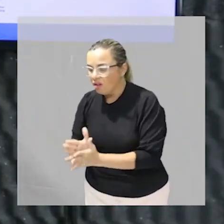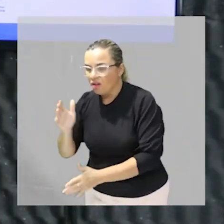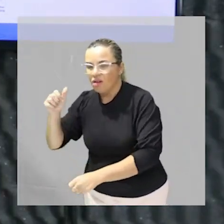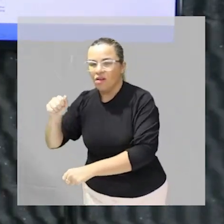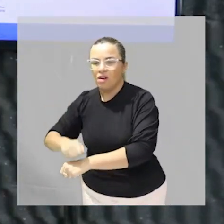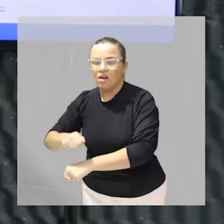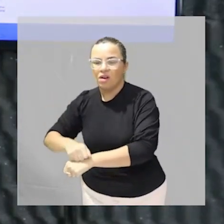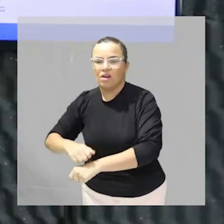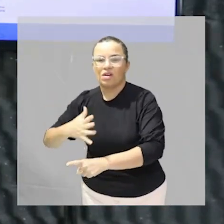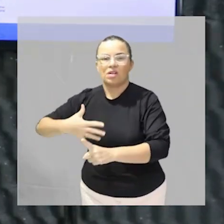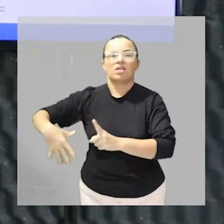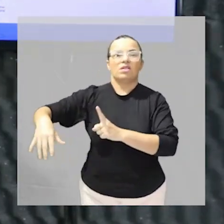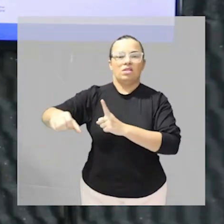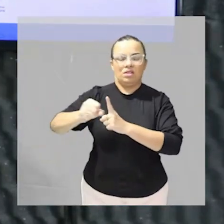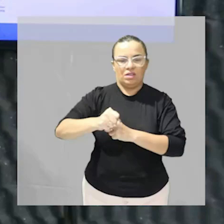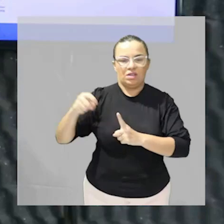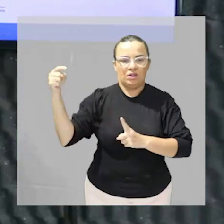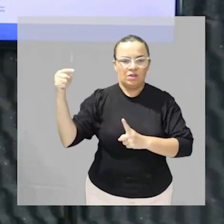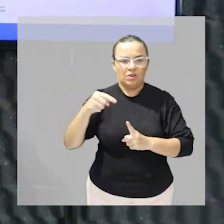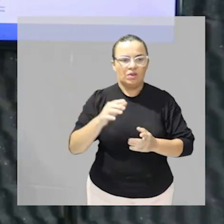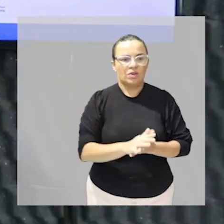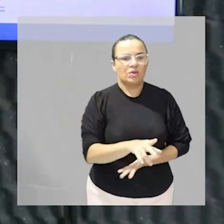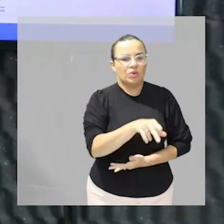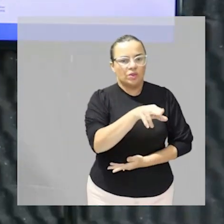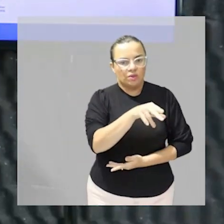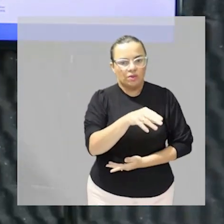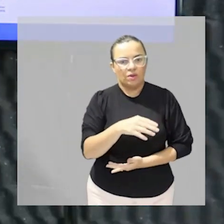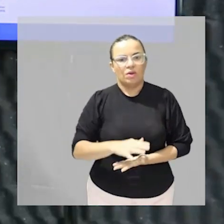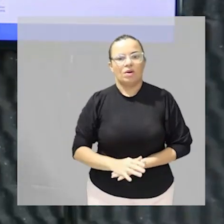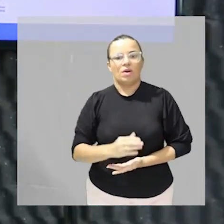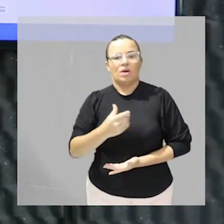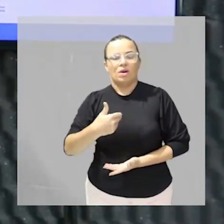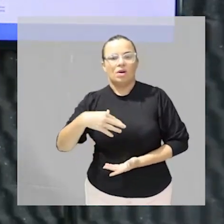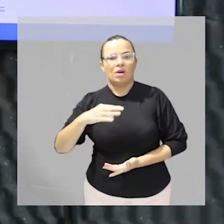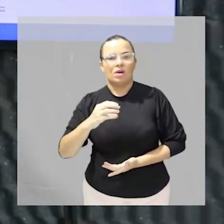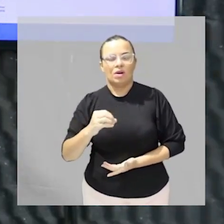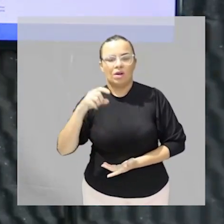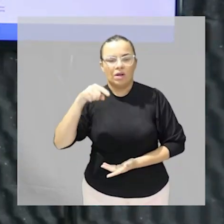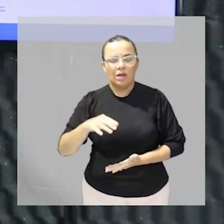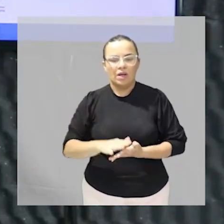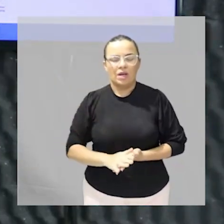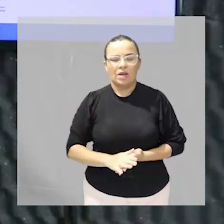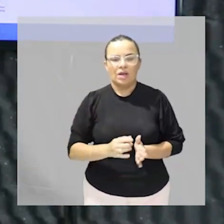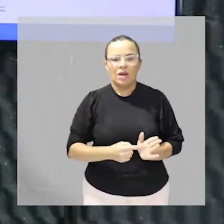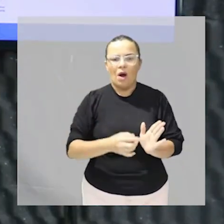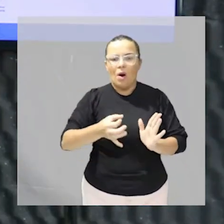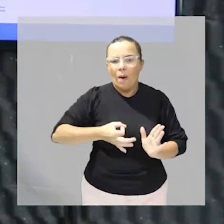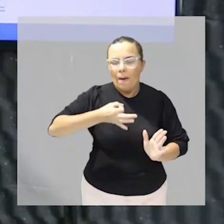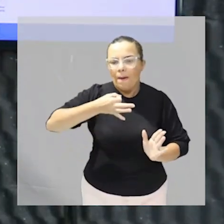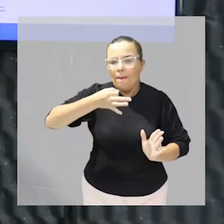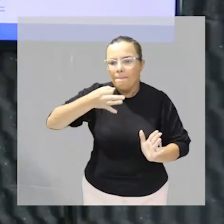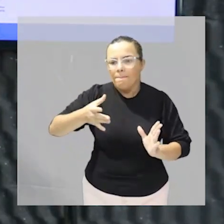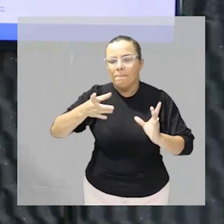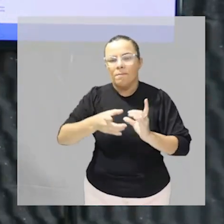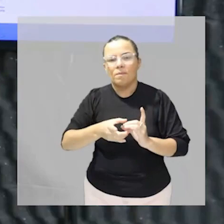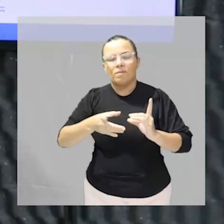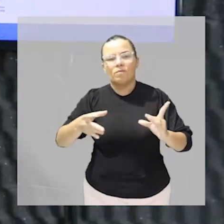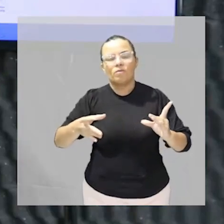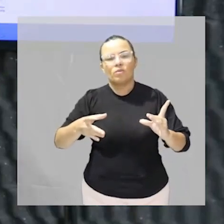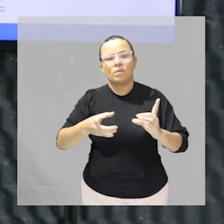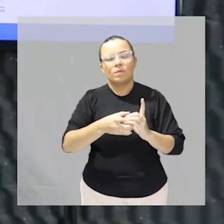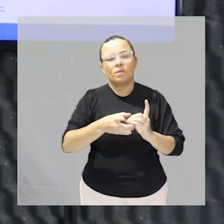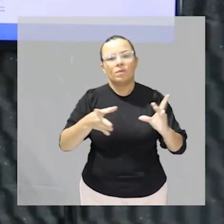eles propuseram, olha só, eles propuseram democratizar, que nós poderíamos chamar hoje, de